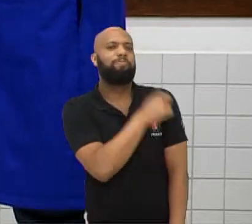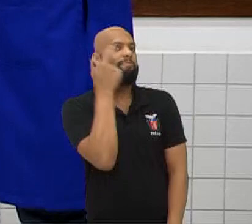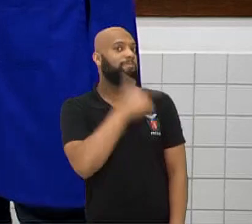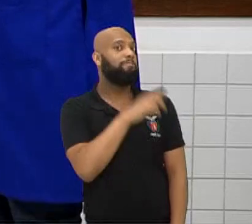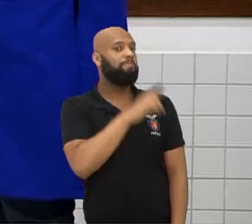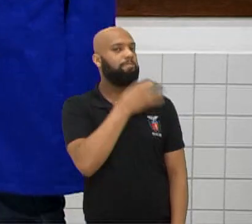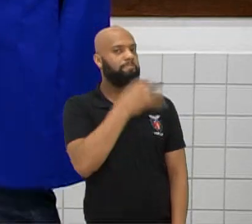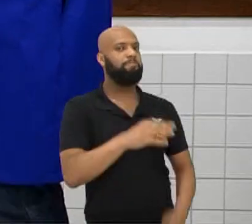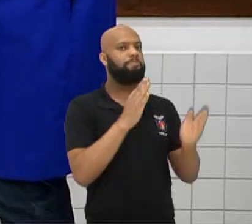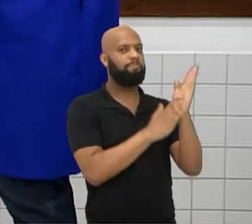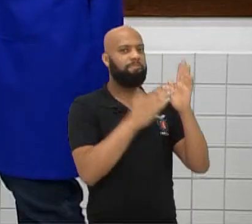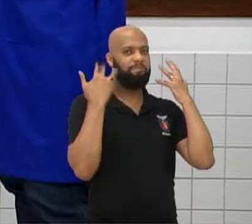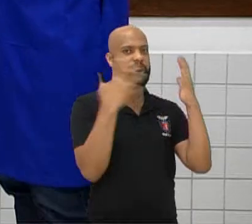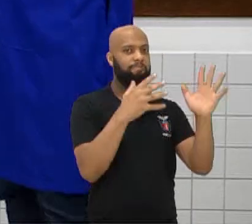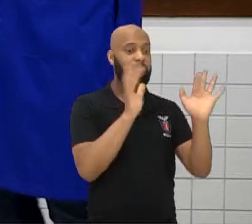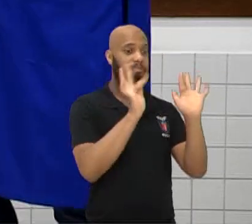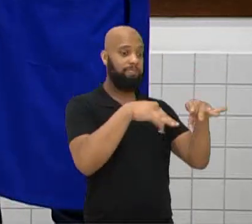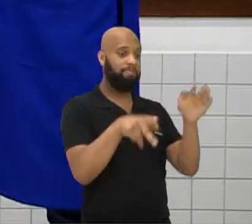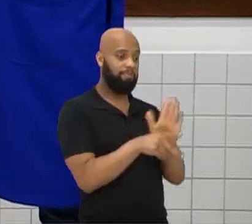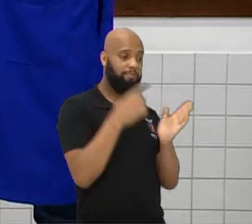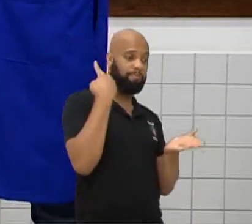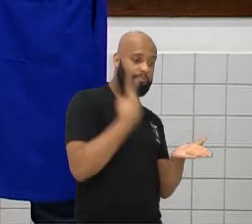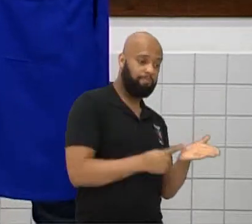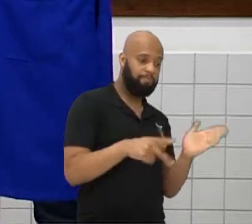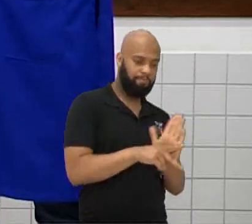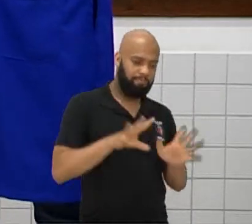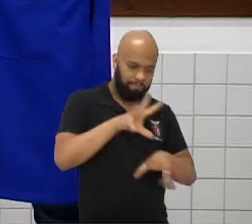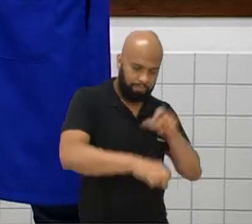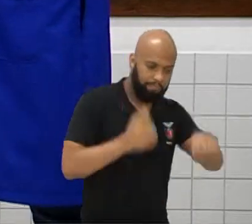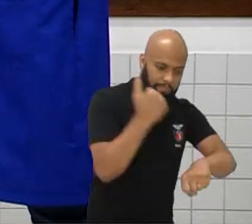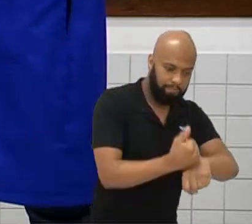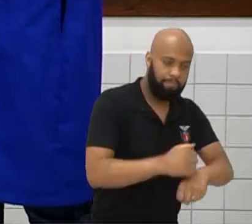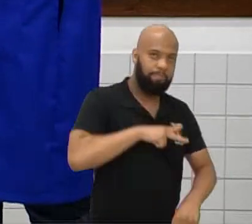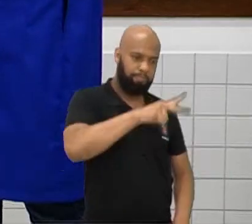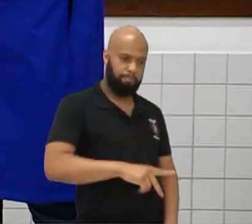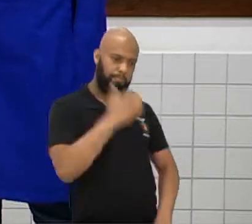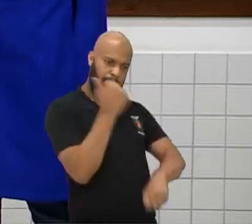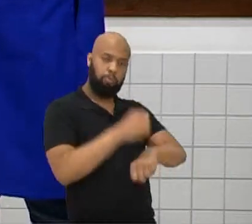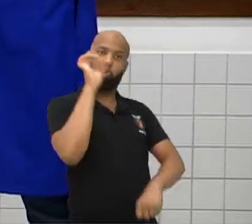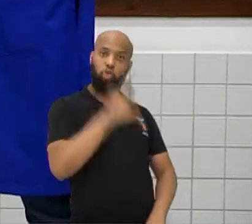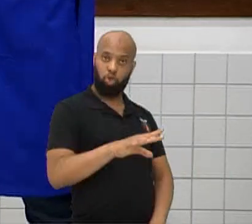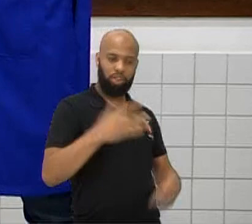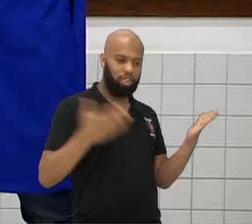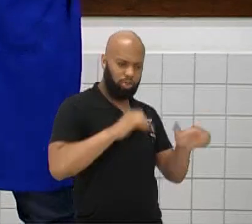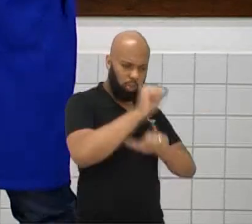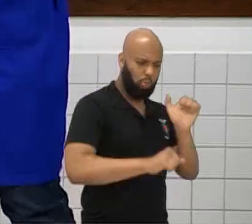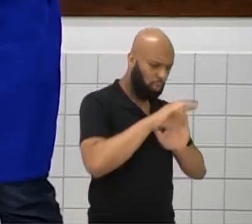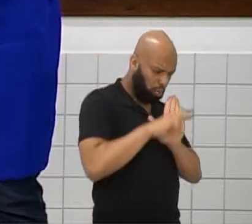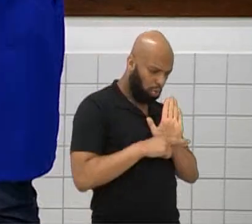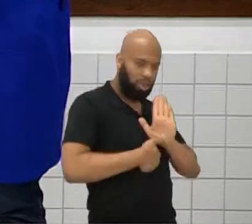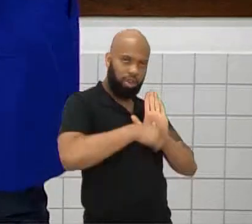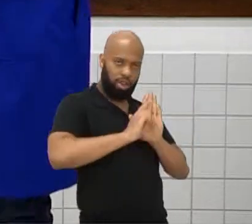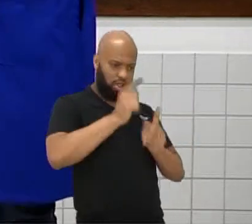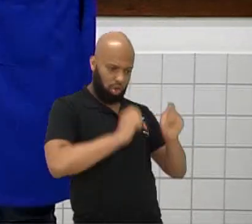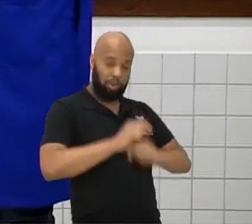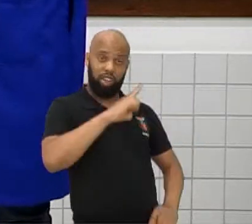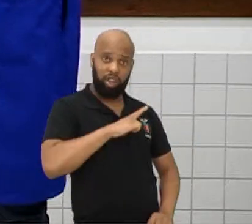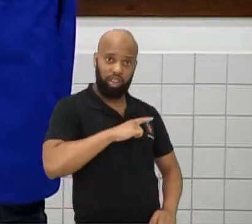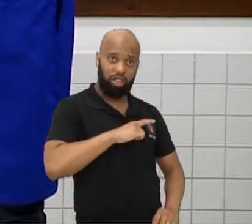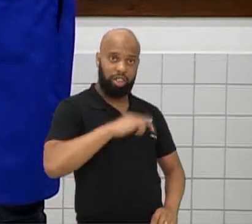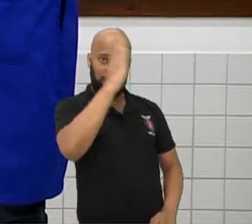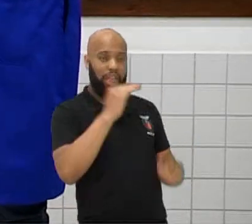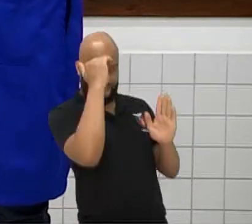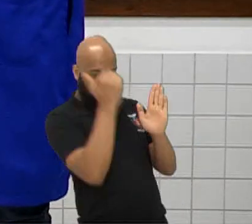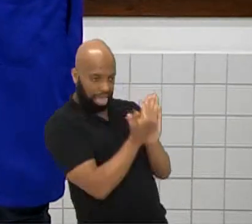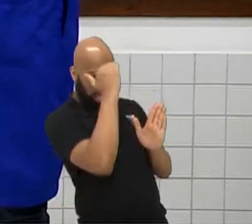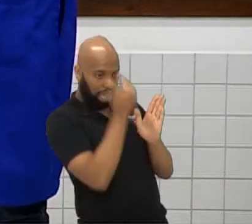todos vocês. Foi o fim do Pacto Colonial. Com o fim do Pacto Colonial, mudou todas as regras econômicas que o Brasil estava submetido.